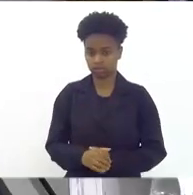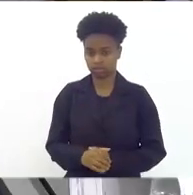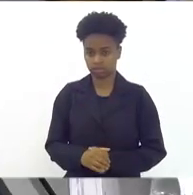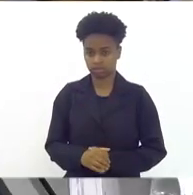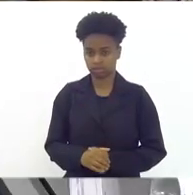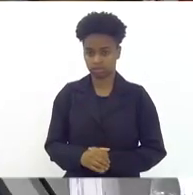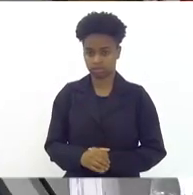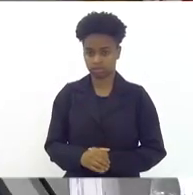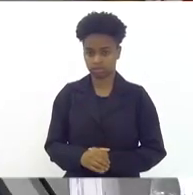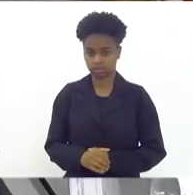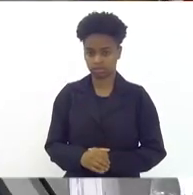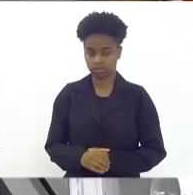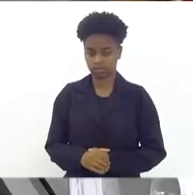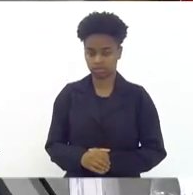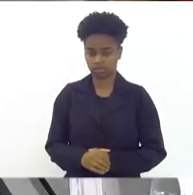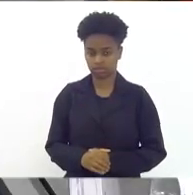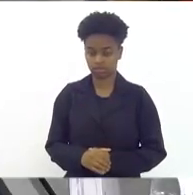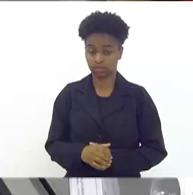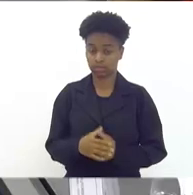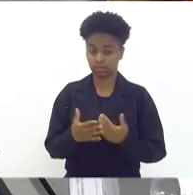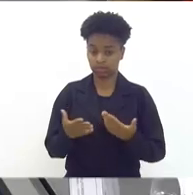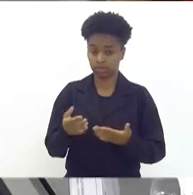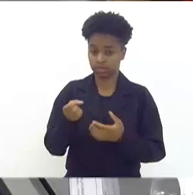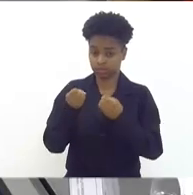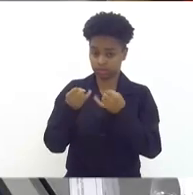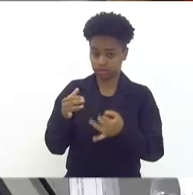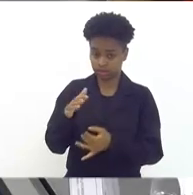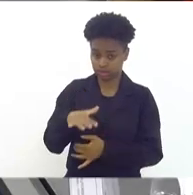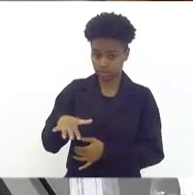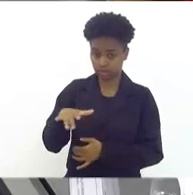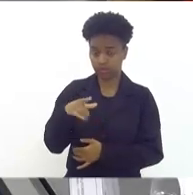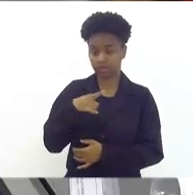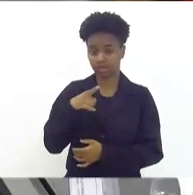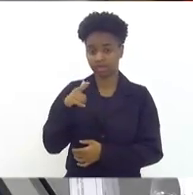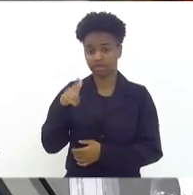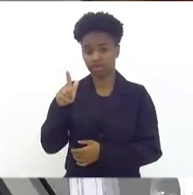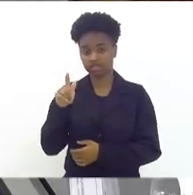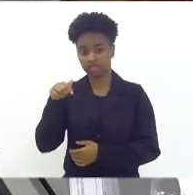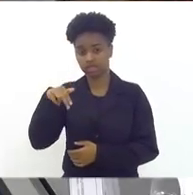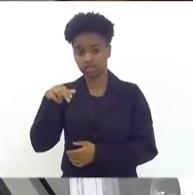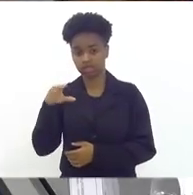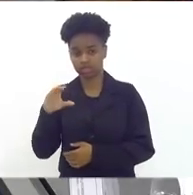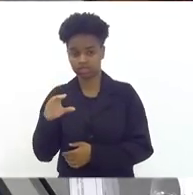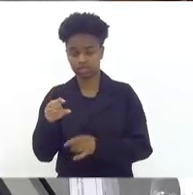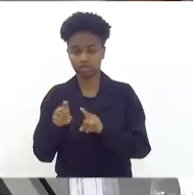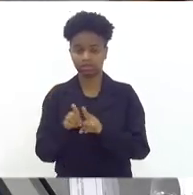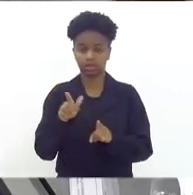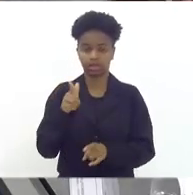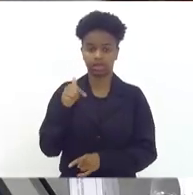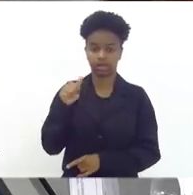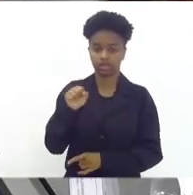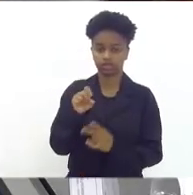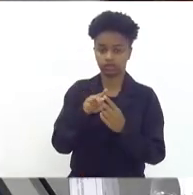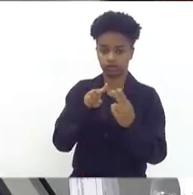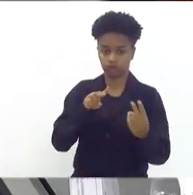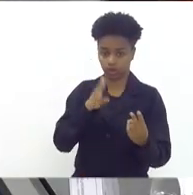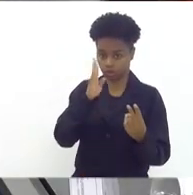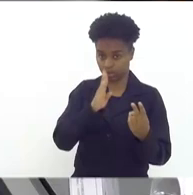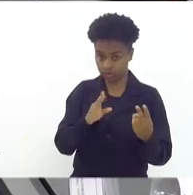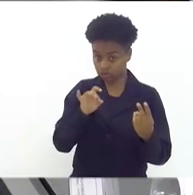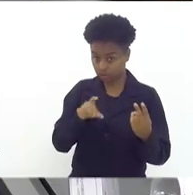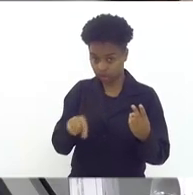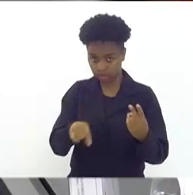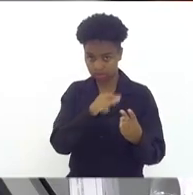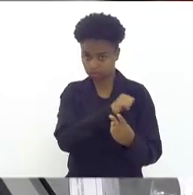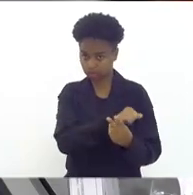são genérica é a questão de GNC e gás virtual no Brasil não só no rio ela ela tem uns